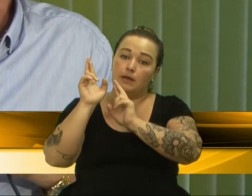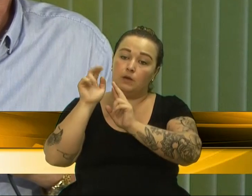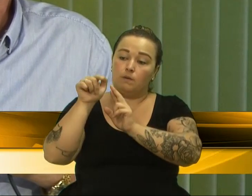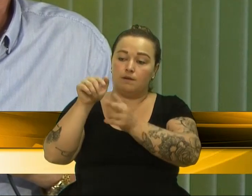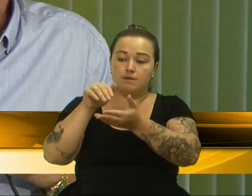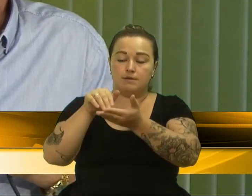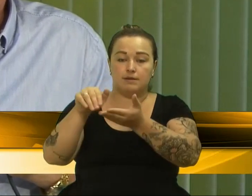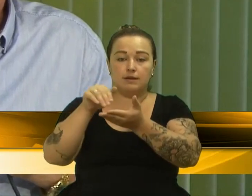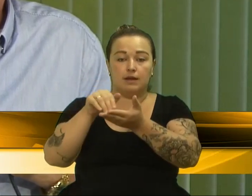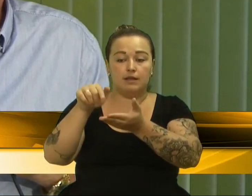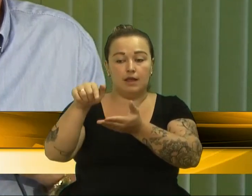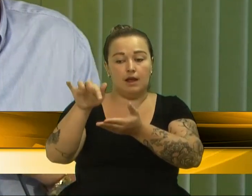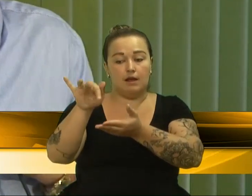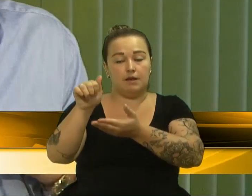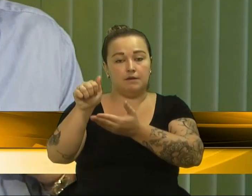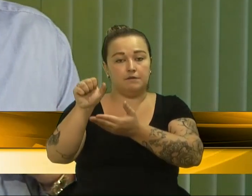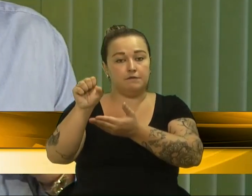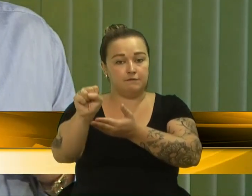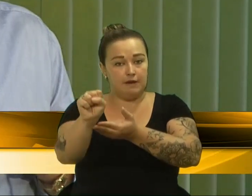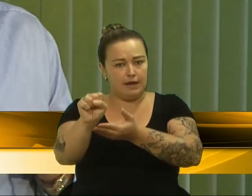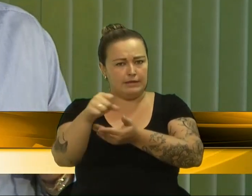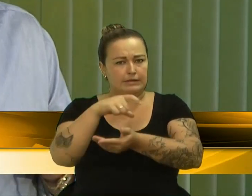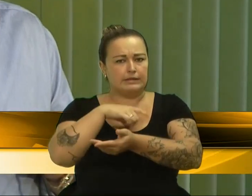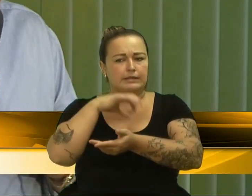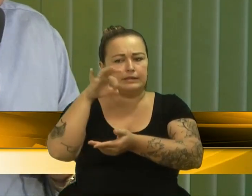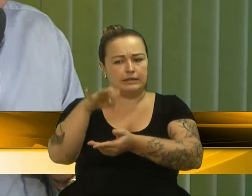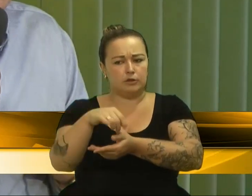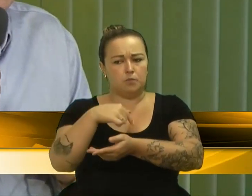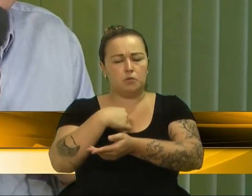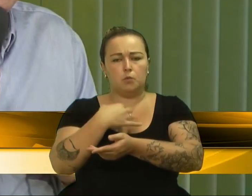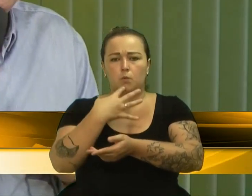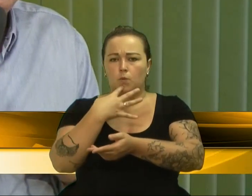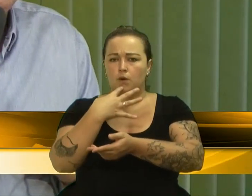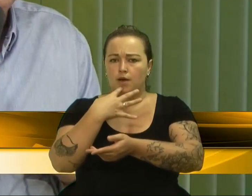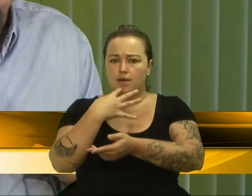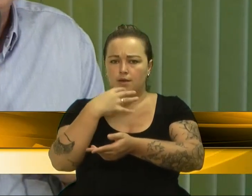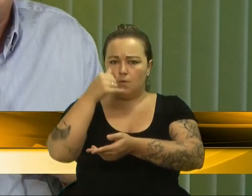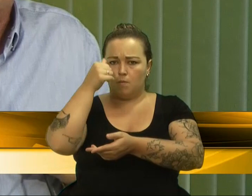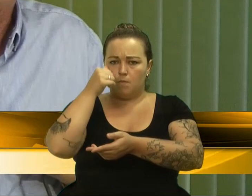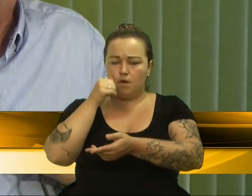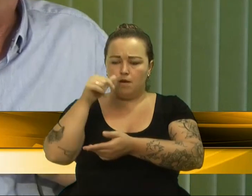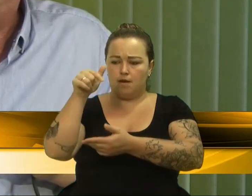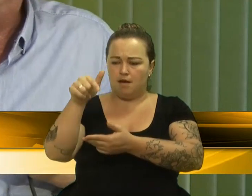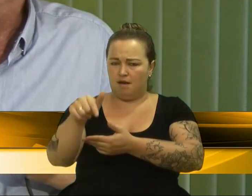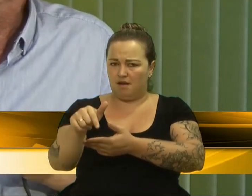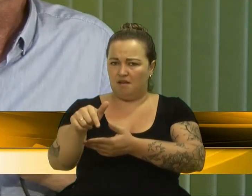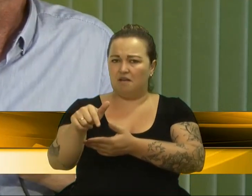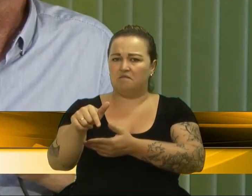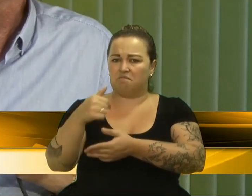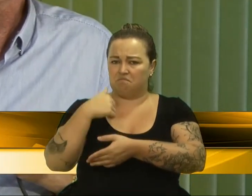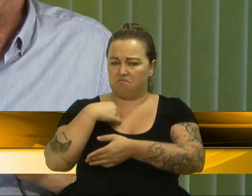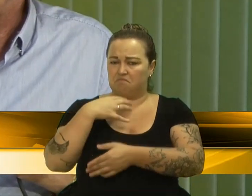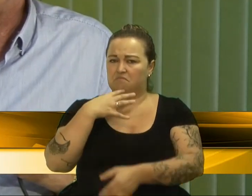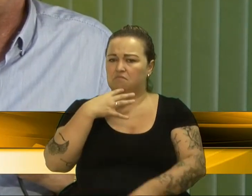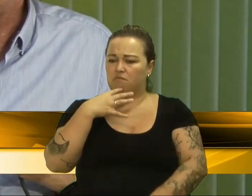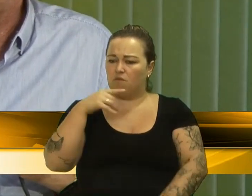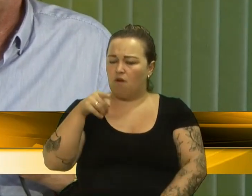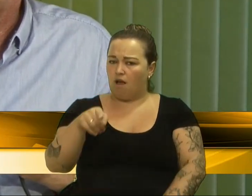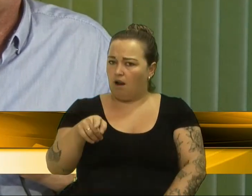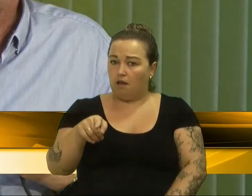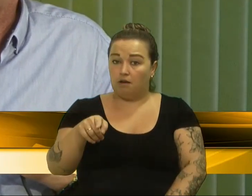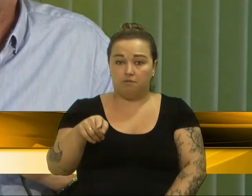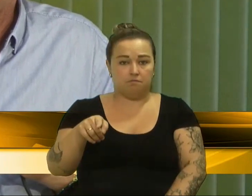lá da FAS, certamente, pelo que eu conheço, a secretária lá, né? Certamente